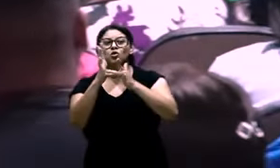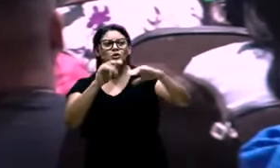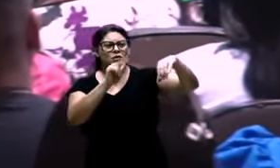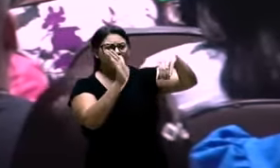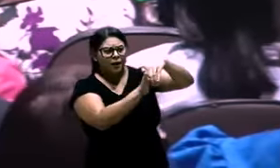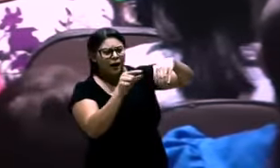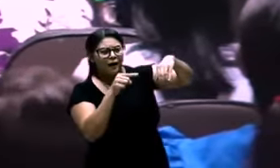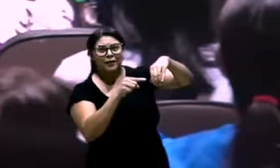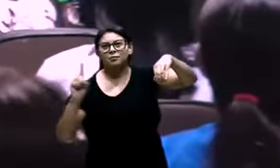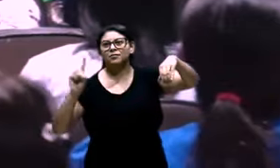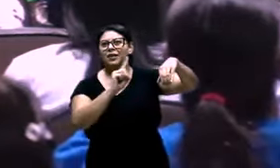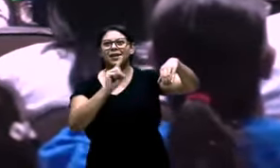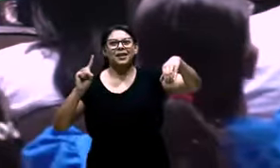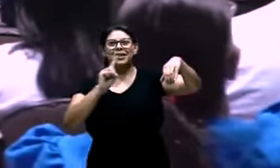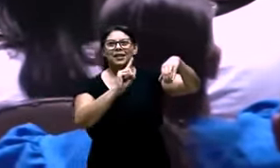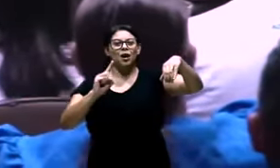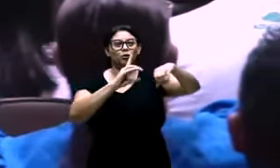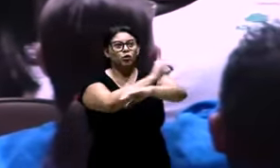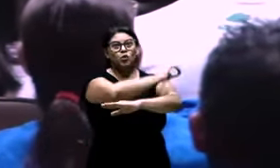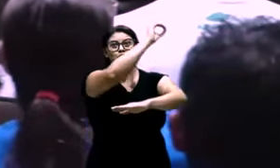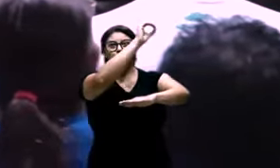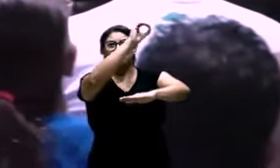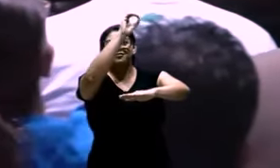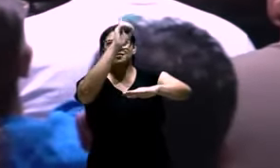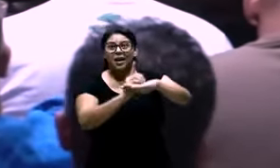Onde é o endereço? É lá no deserto.